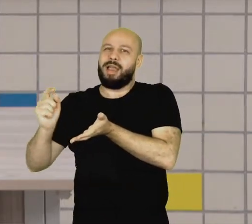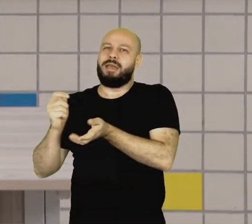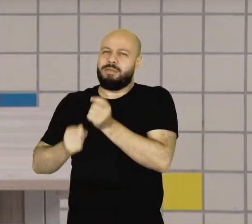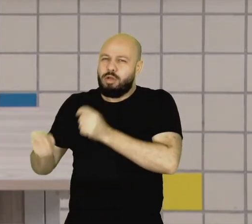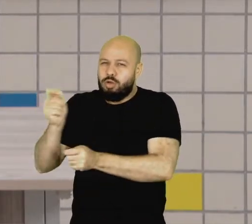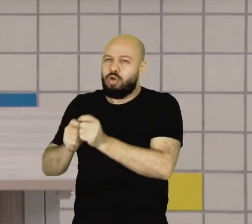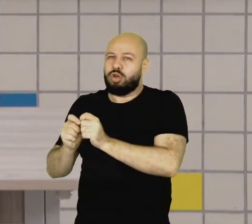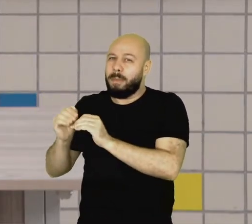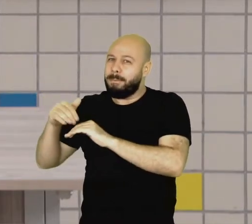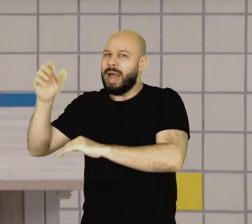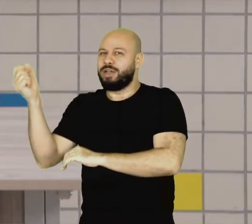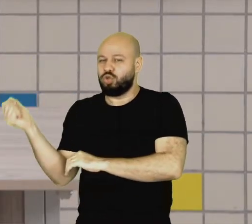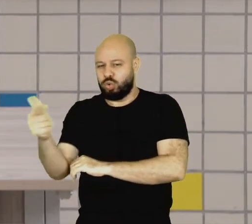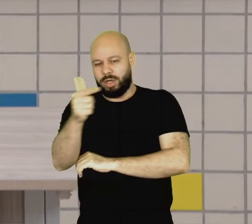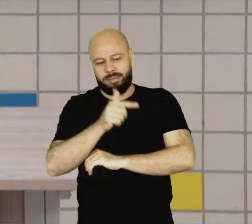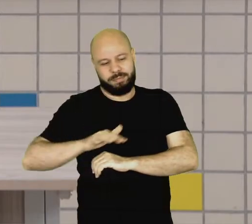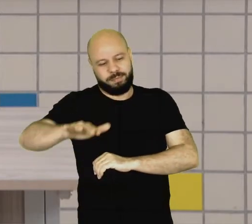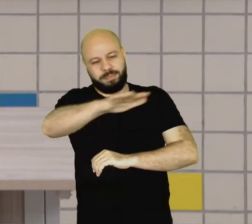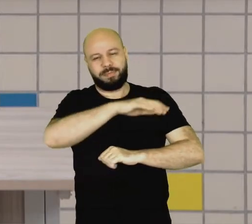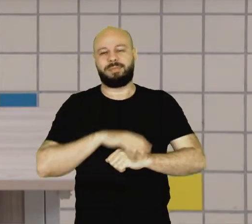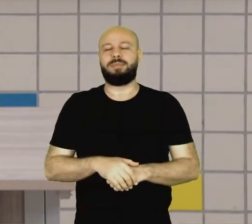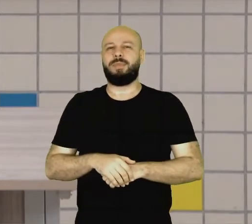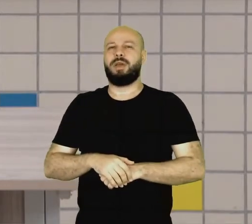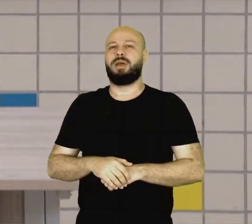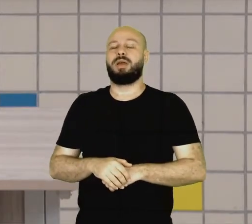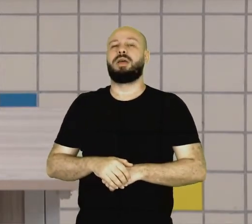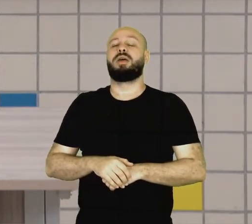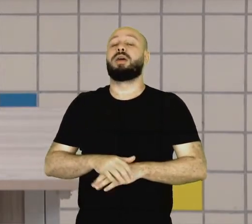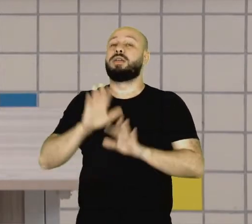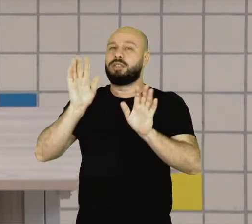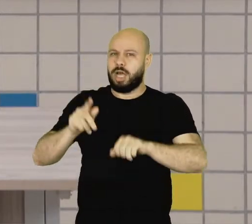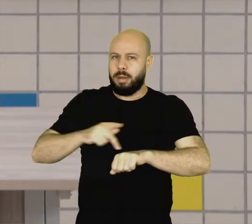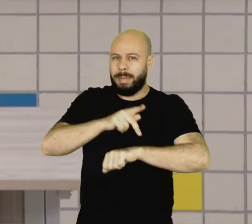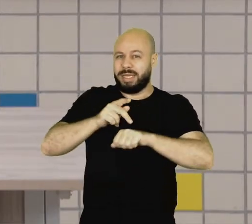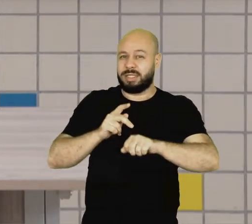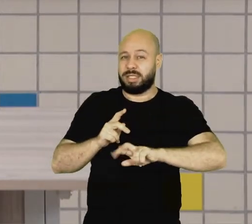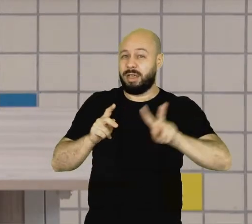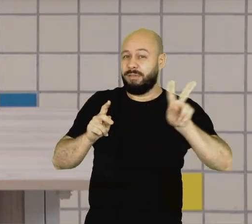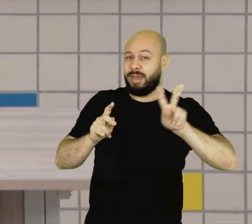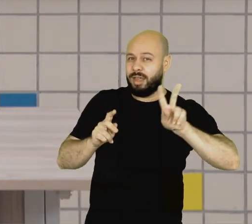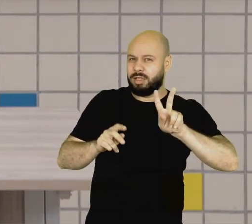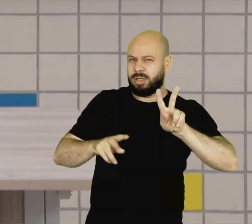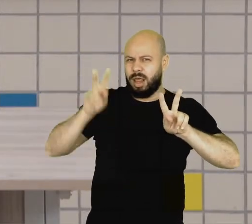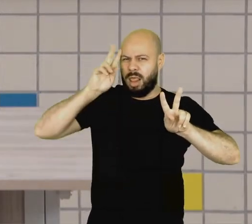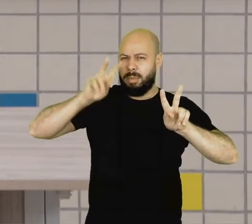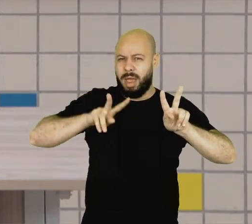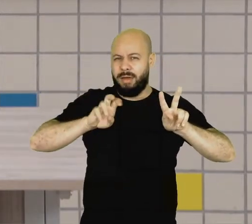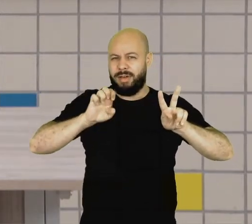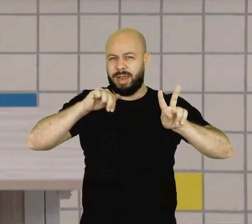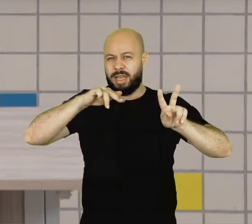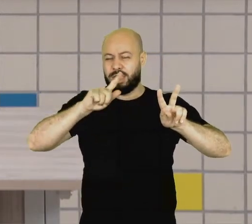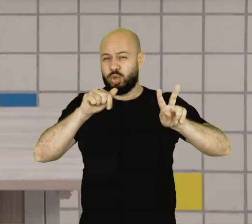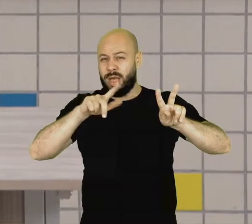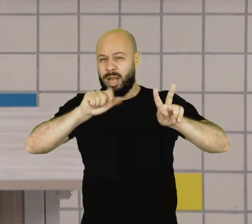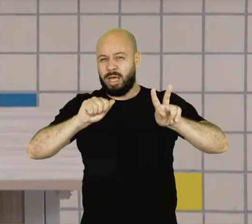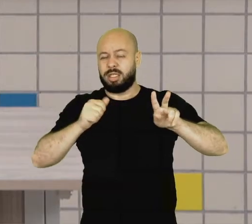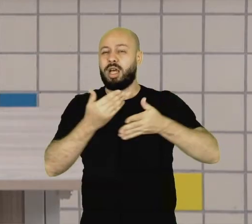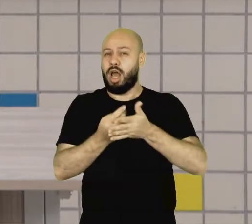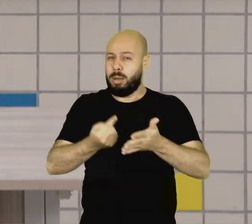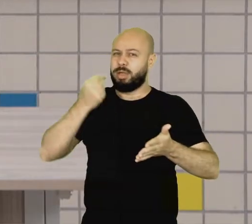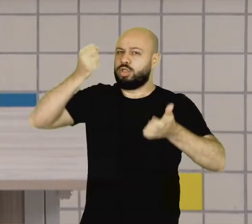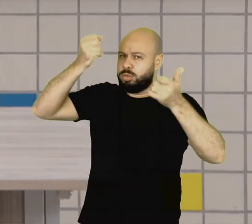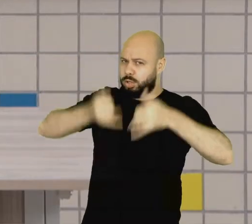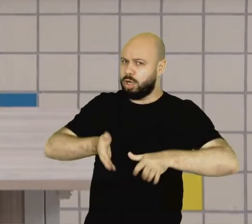econômica. Voltemos um pouco à Venezuela. A gente já falou sobre a Venezuela. Lembra? Nós falamos na nossa aula anterior sobre a